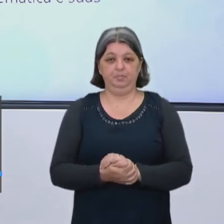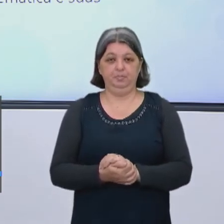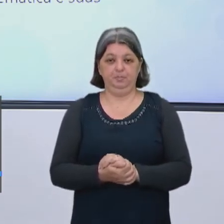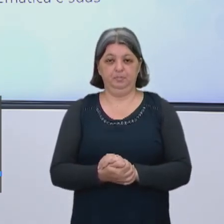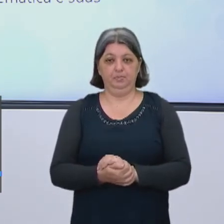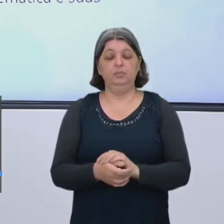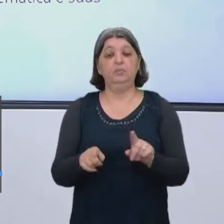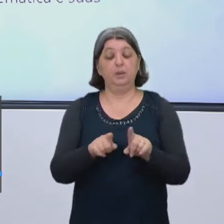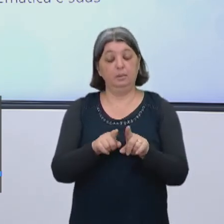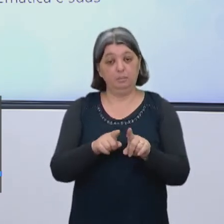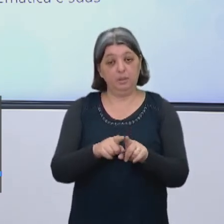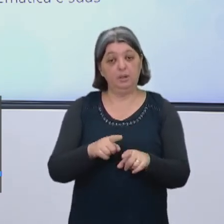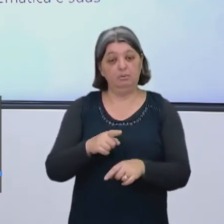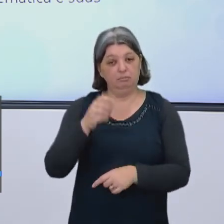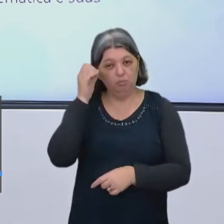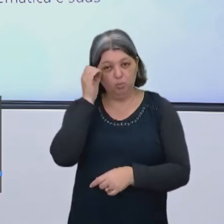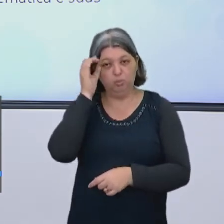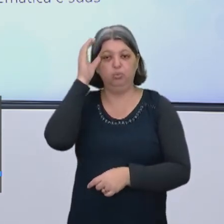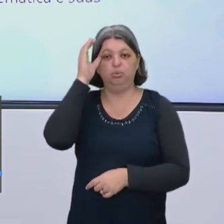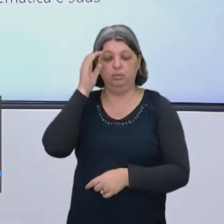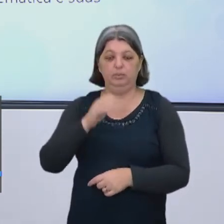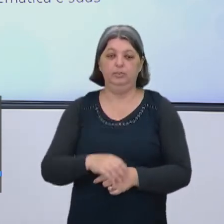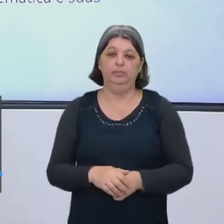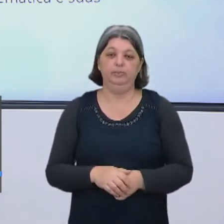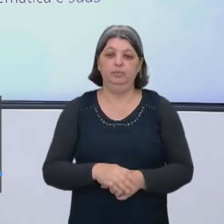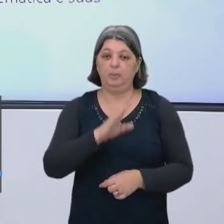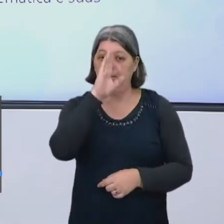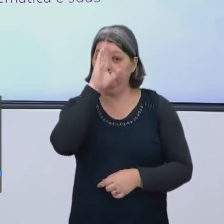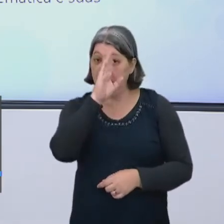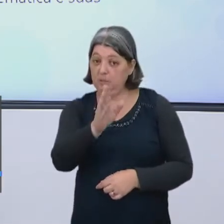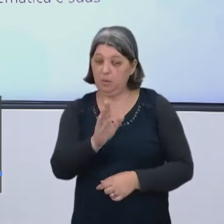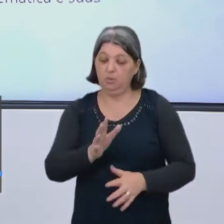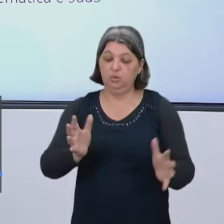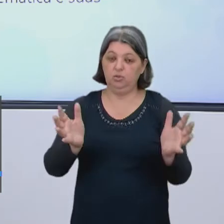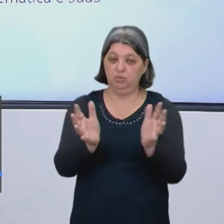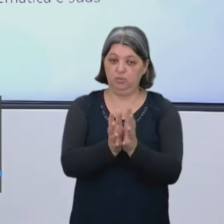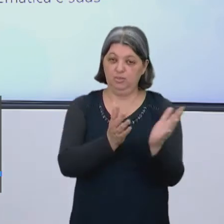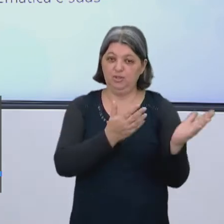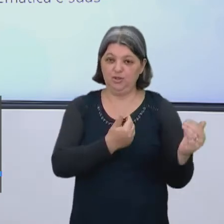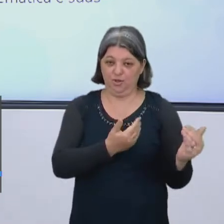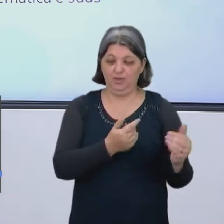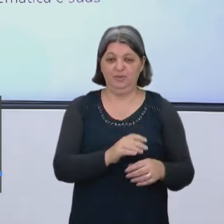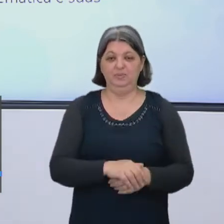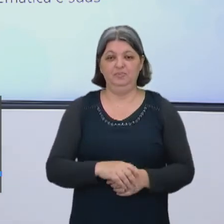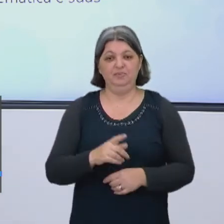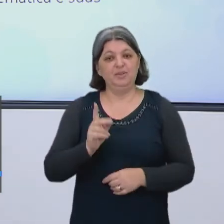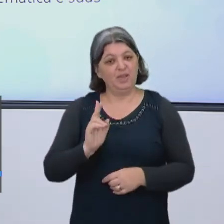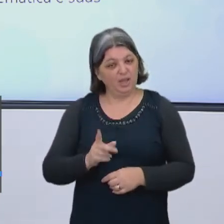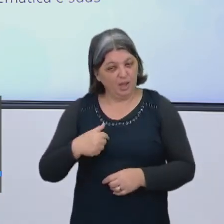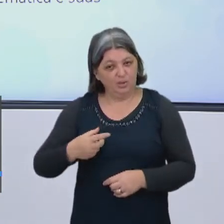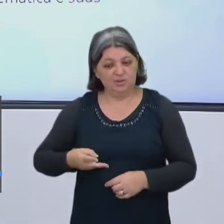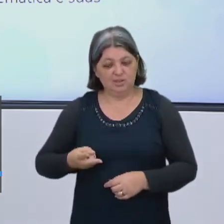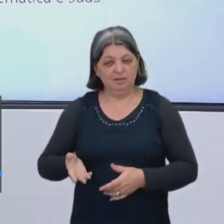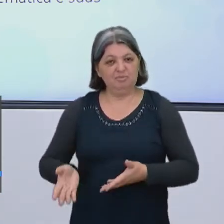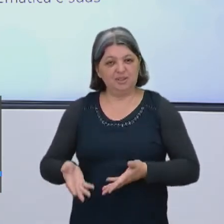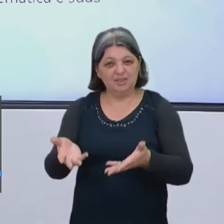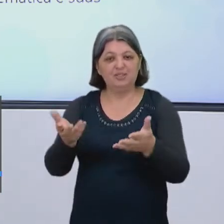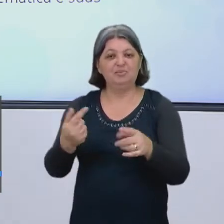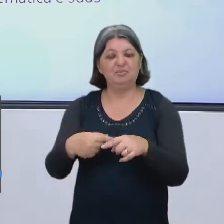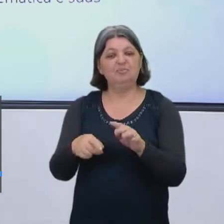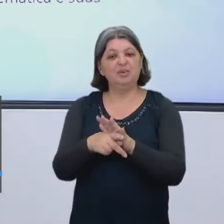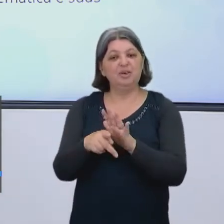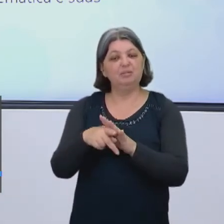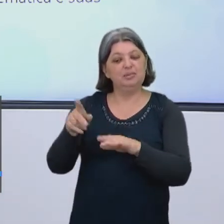geram conhecimento, principalmente os jovens, Então a gente sempre elogia, eu pelo menos sempre elogio esse componente